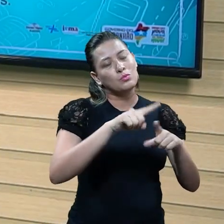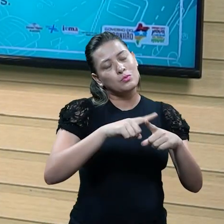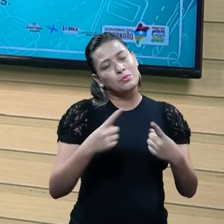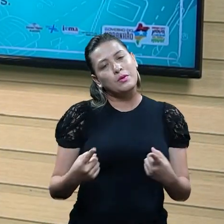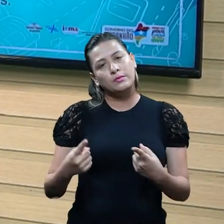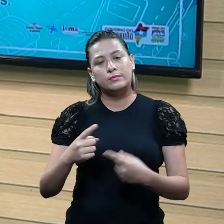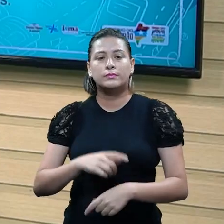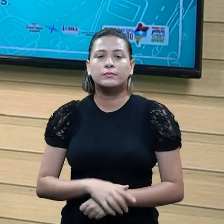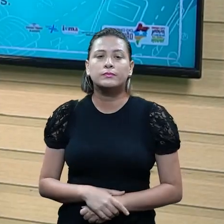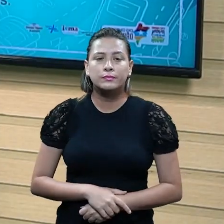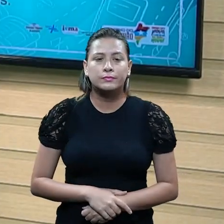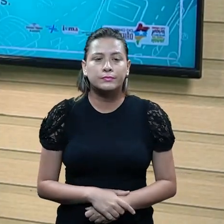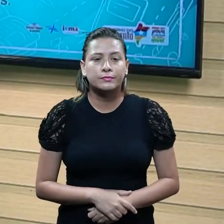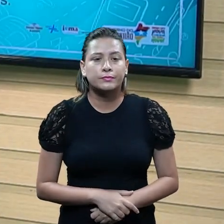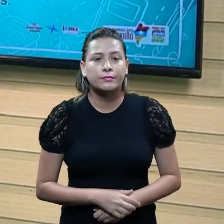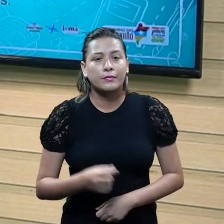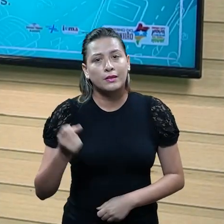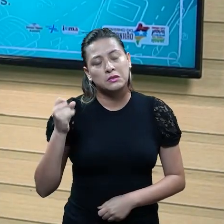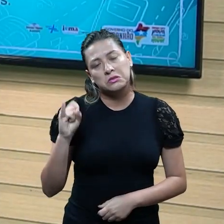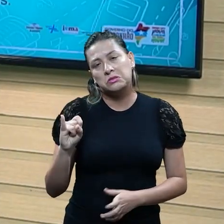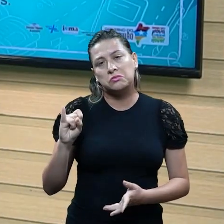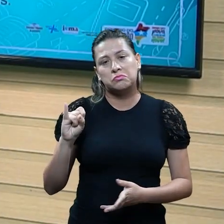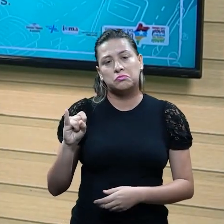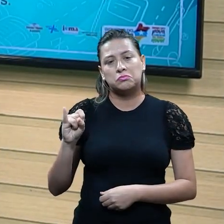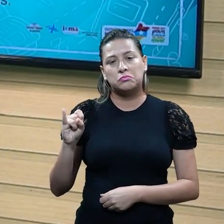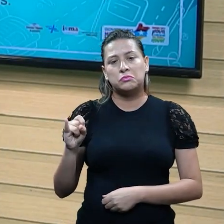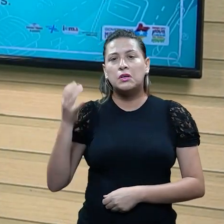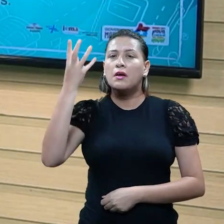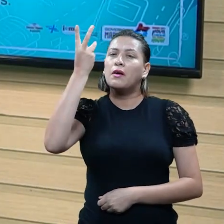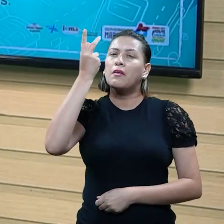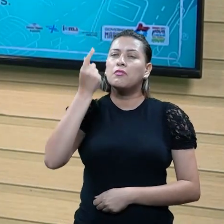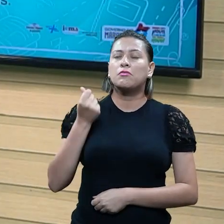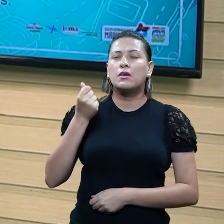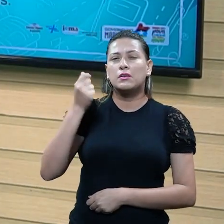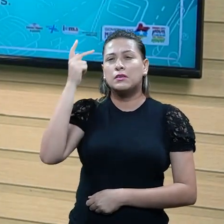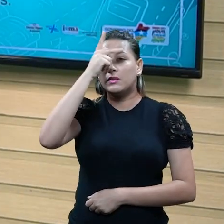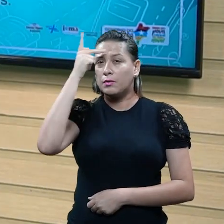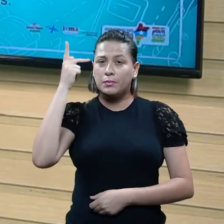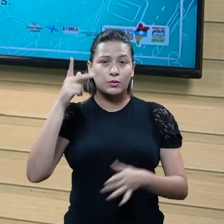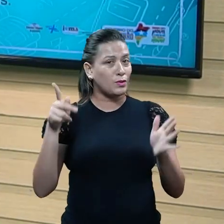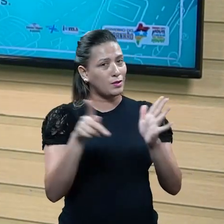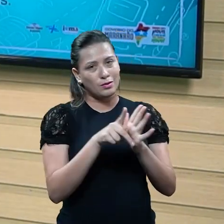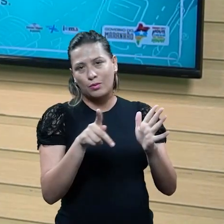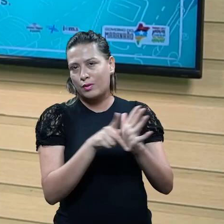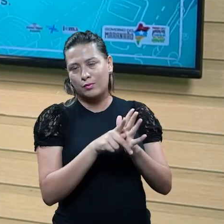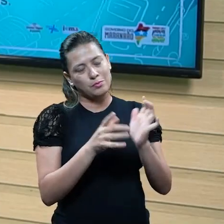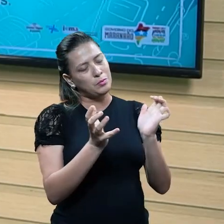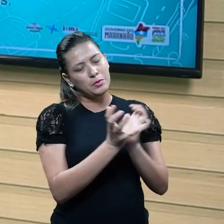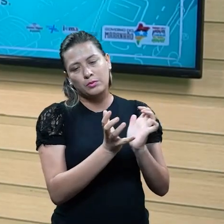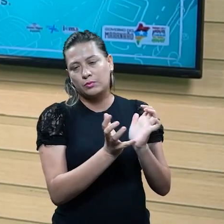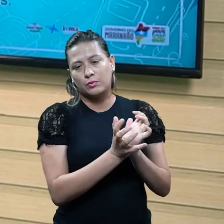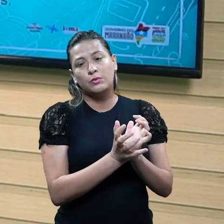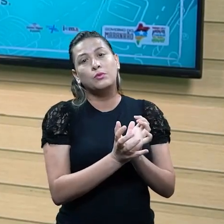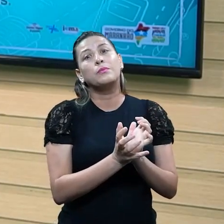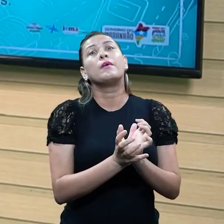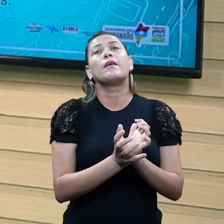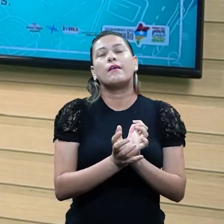seja, ela se beneficia da farinha de uma pessoa que não é cooperada e vende e ganha dinheiro em cima, aí